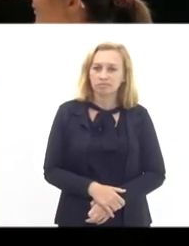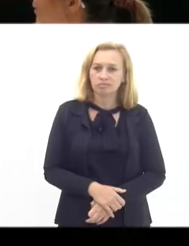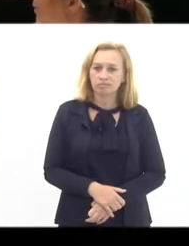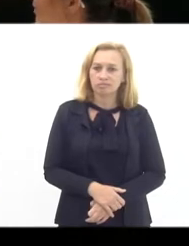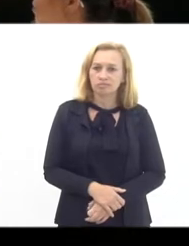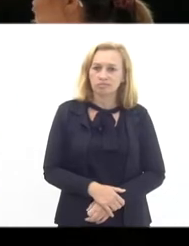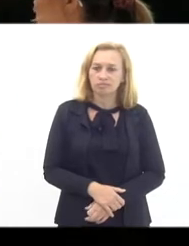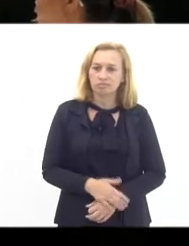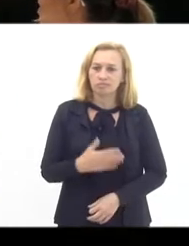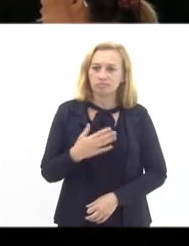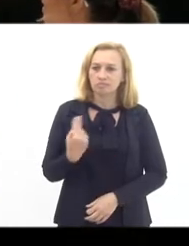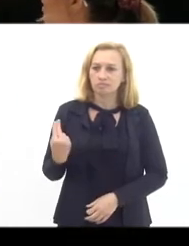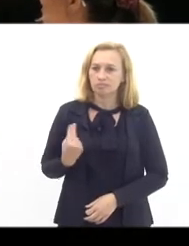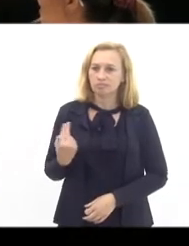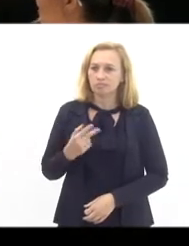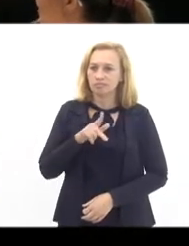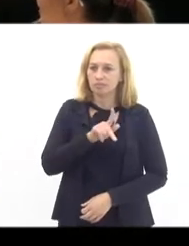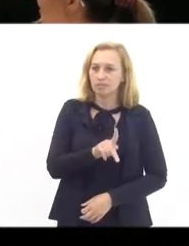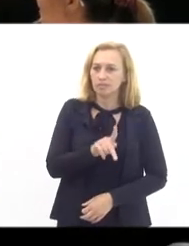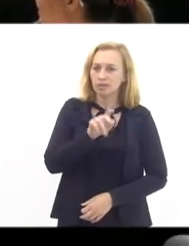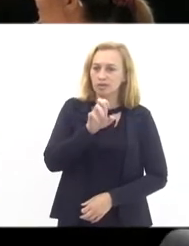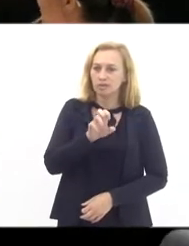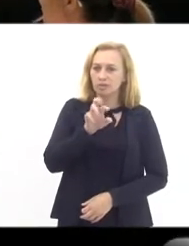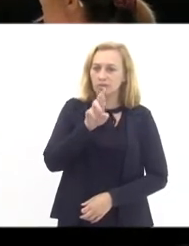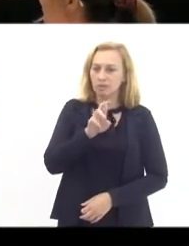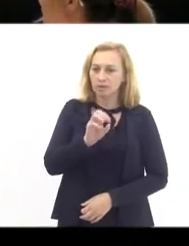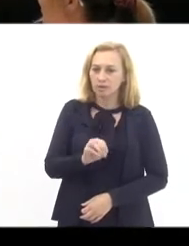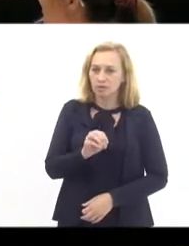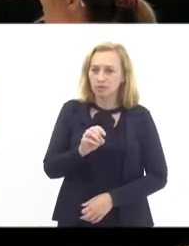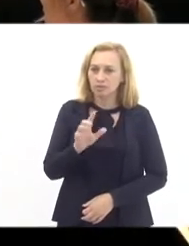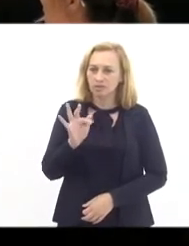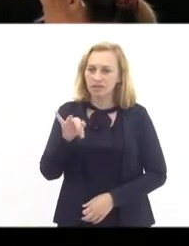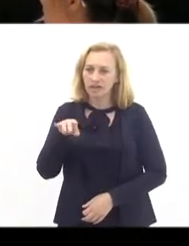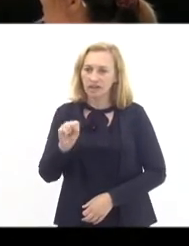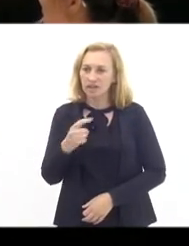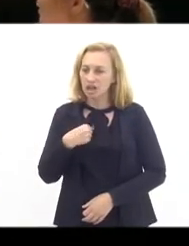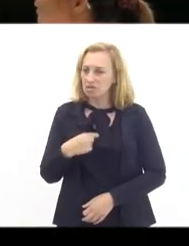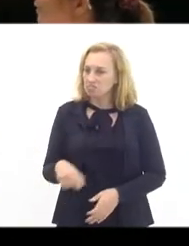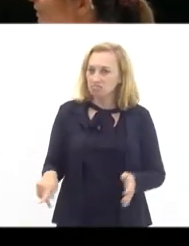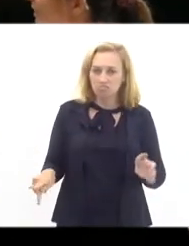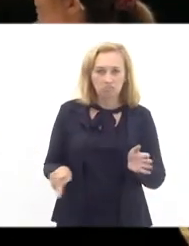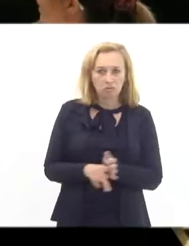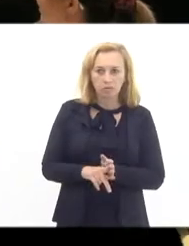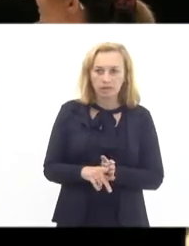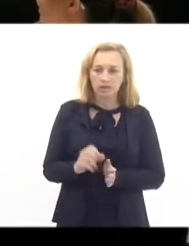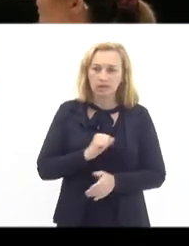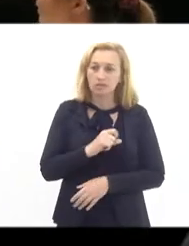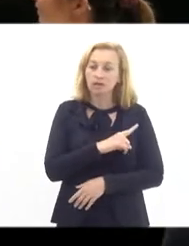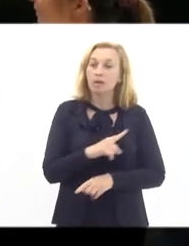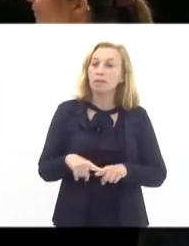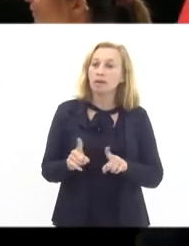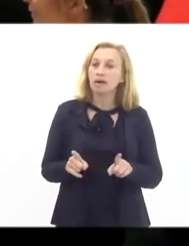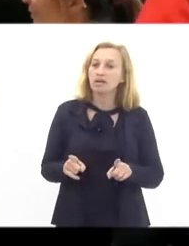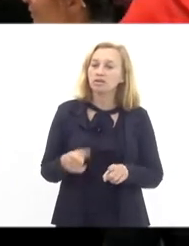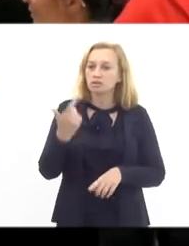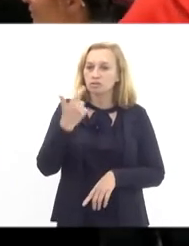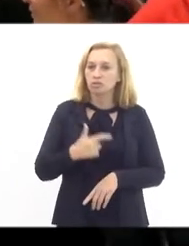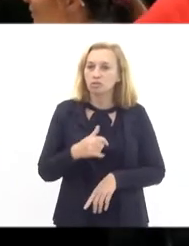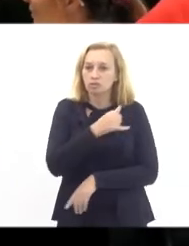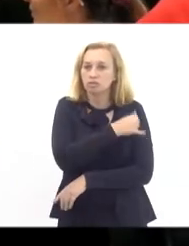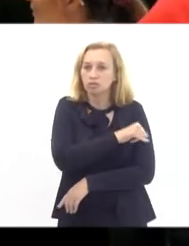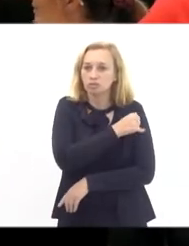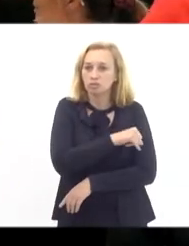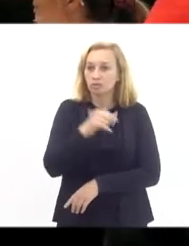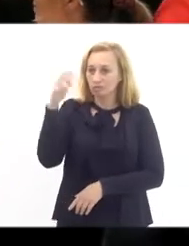Meu nome é Pedro, Pedro Faria. Eu não sou de São Gonçalo, mas eu sou do Rio de Janeiro, sou